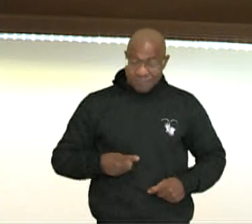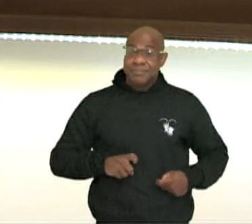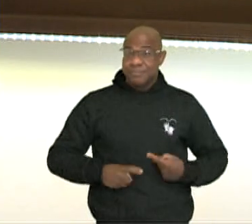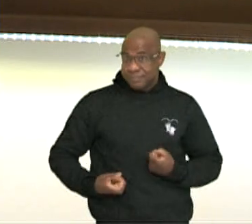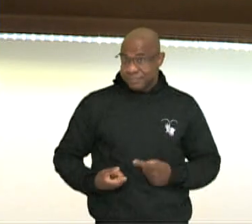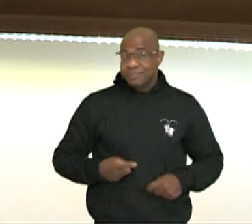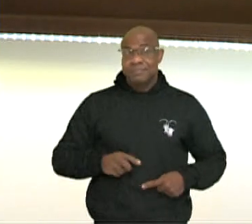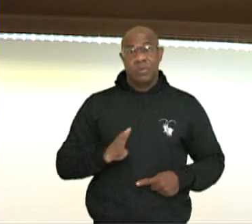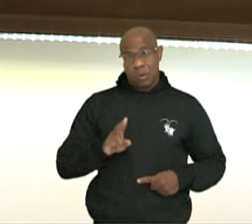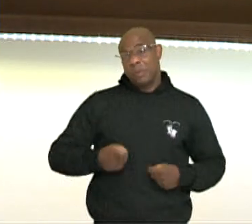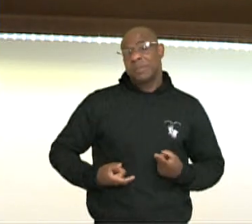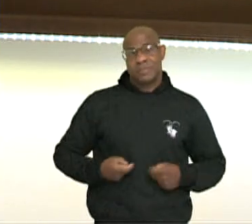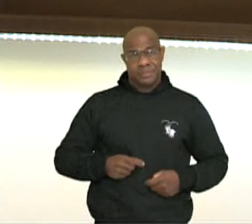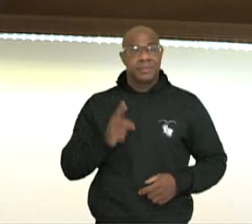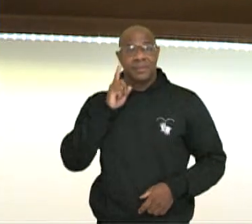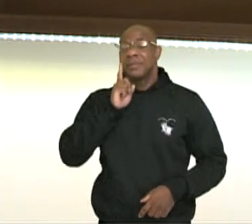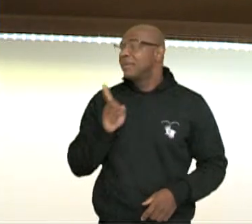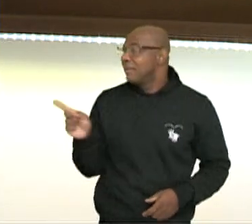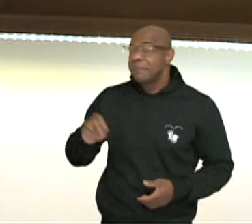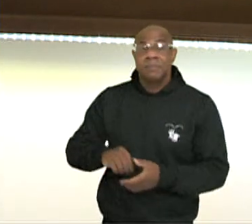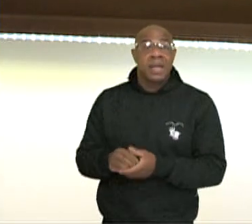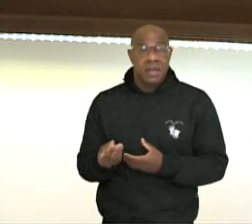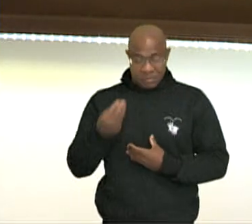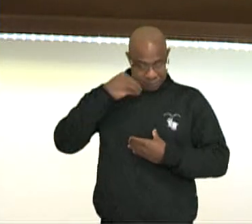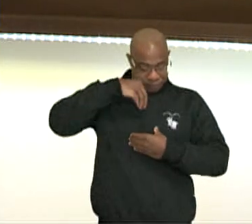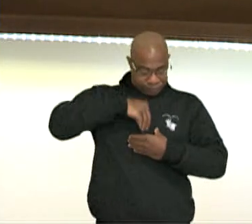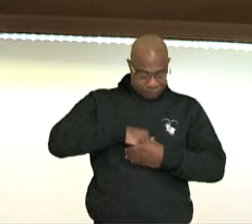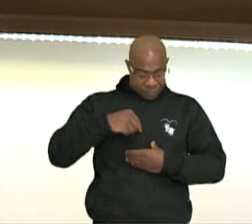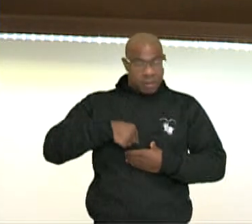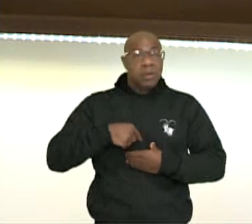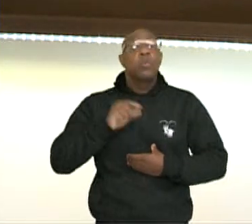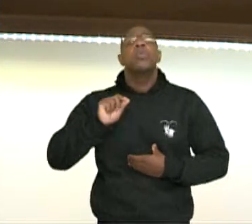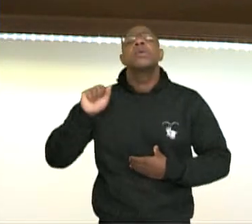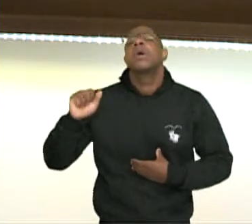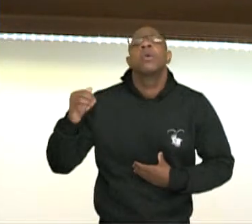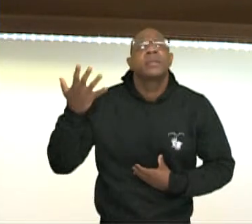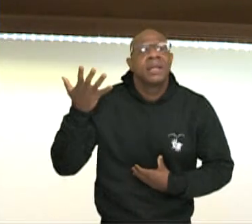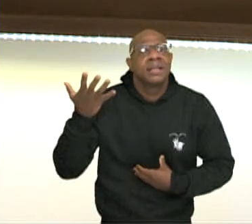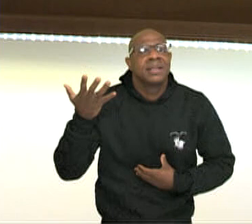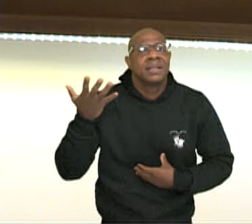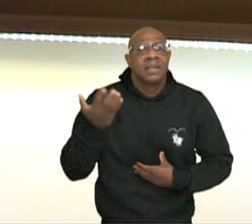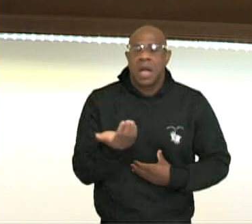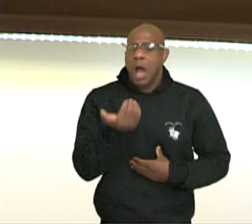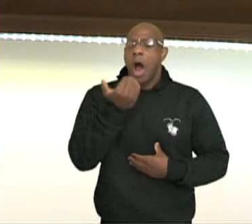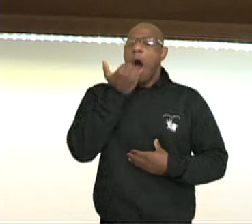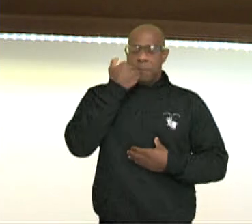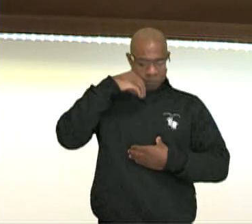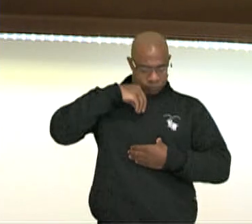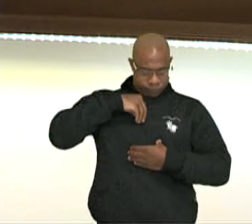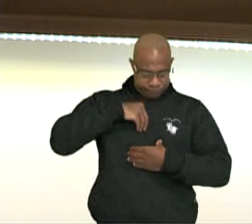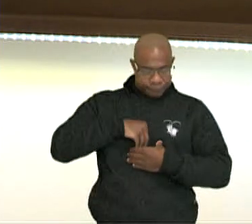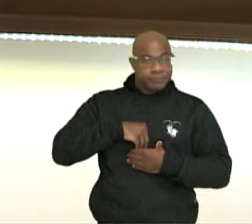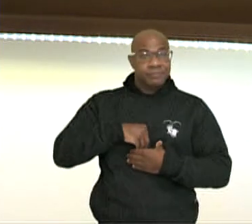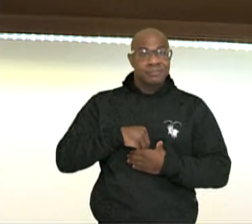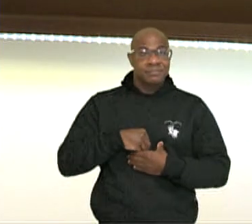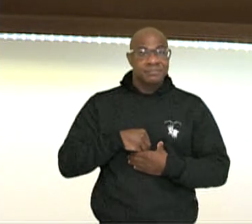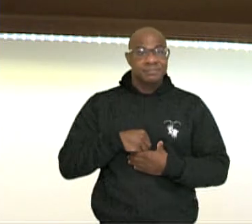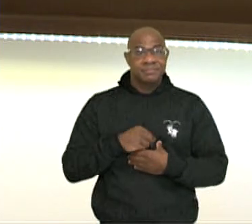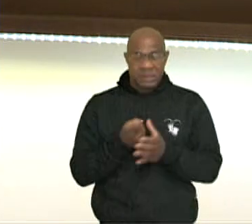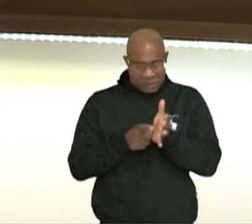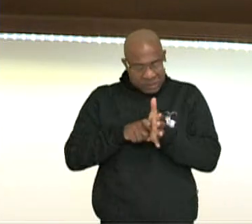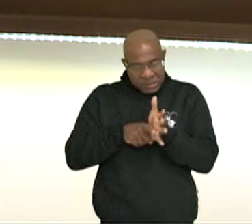lumbricoide. Ao entrar no organismo, o que acontece então? Entrou ali no organismo, consumiu